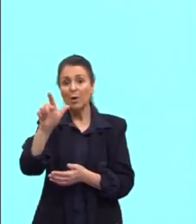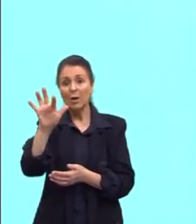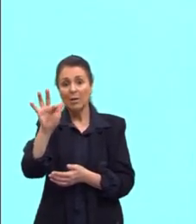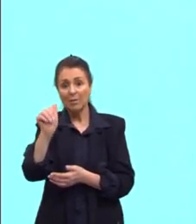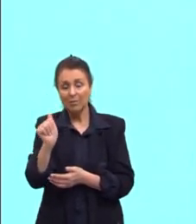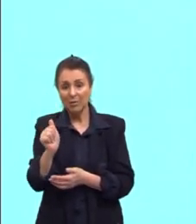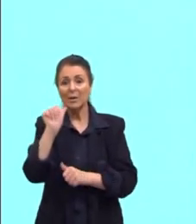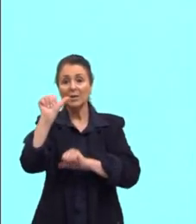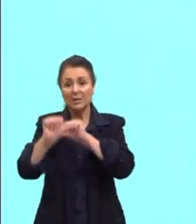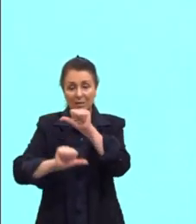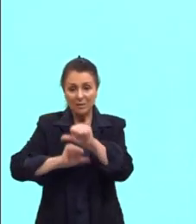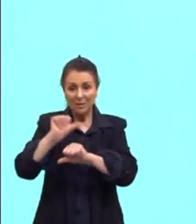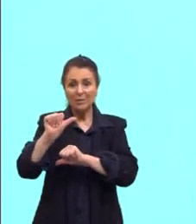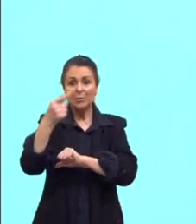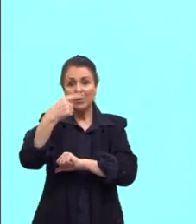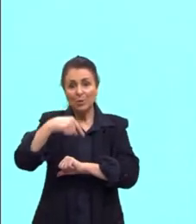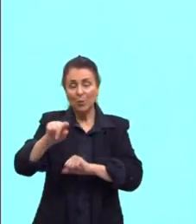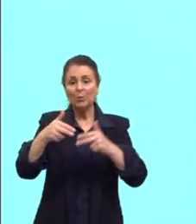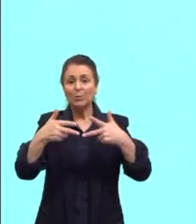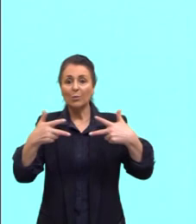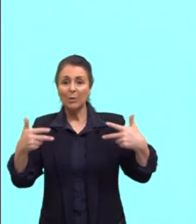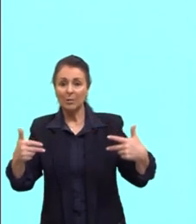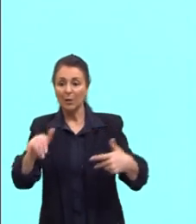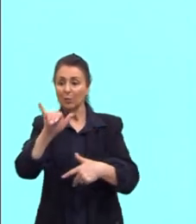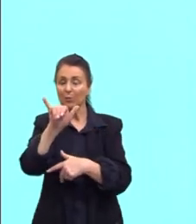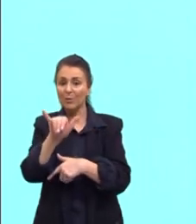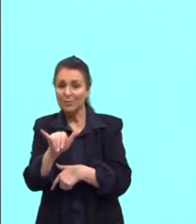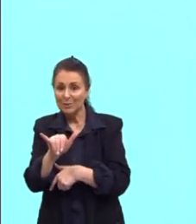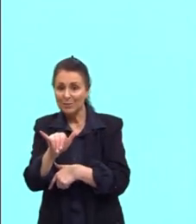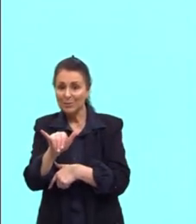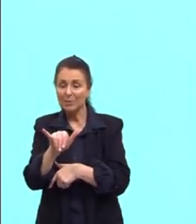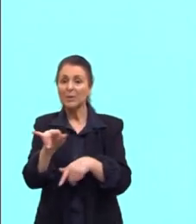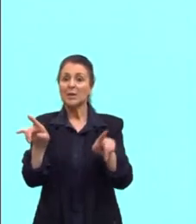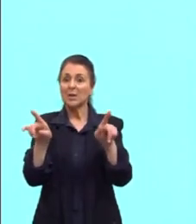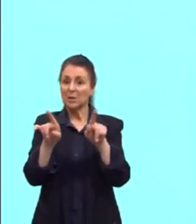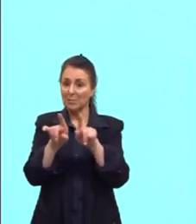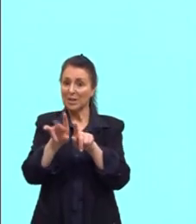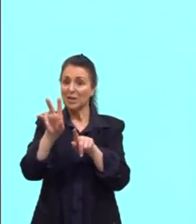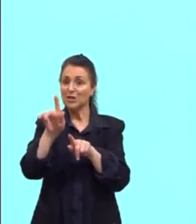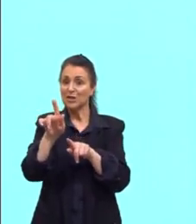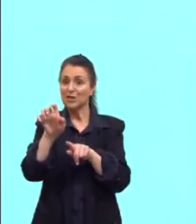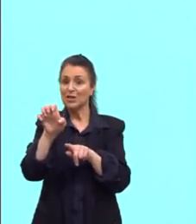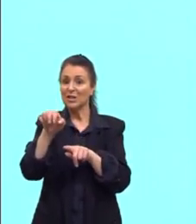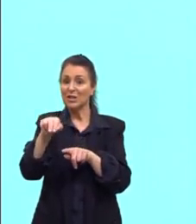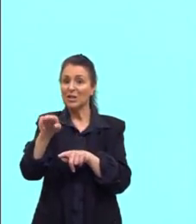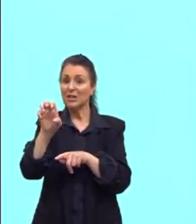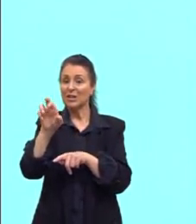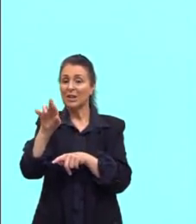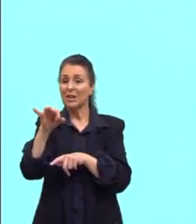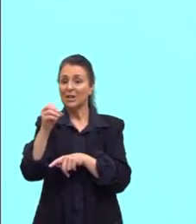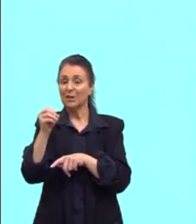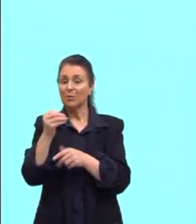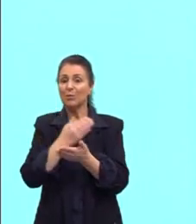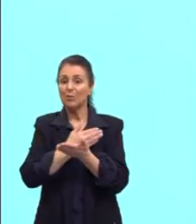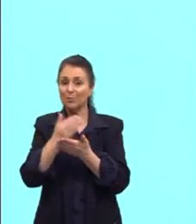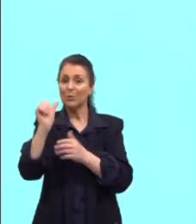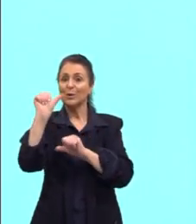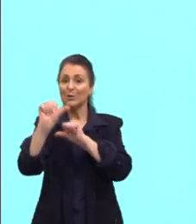Alpha istors formou em outro elemento um Y que é genérico também que se tornou